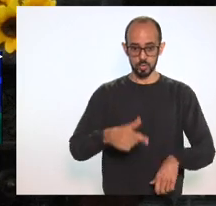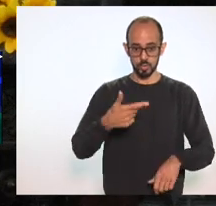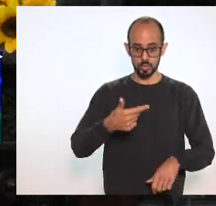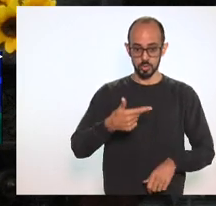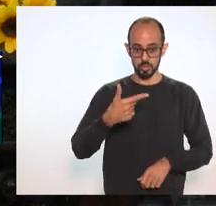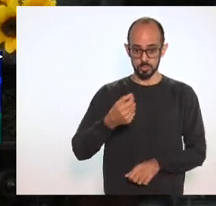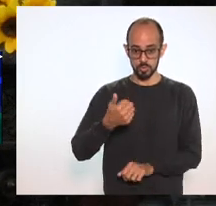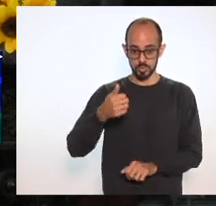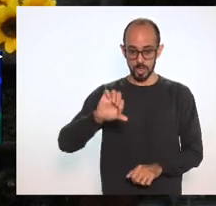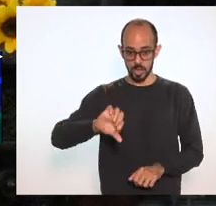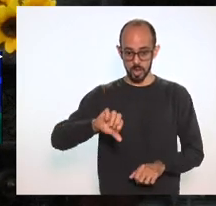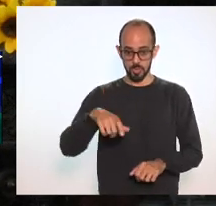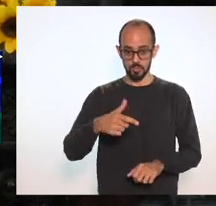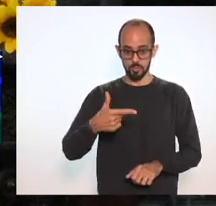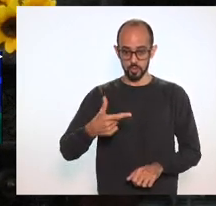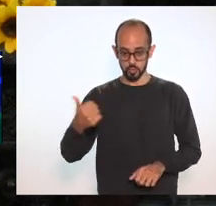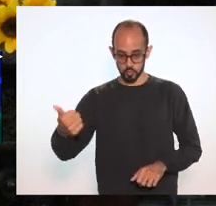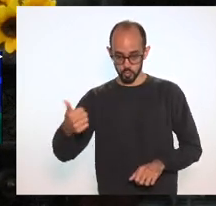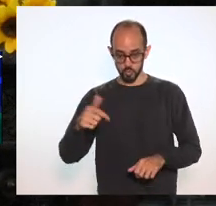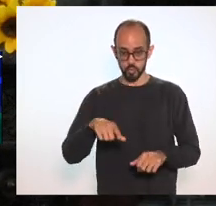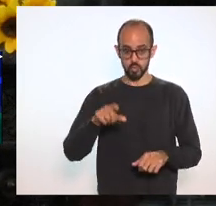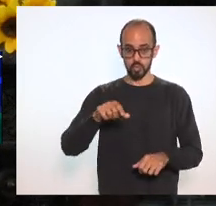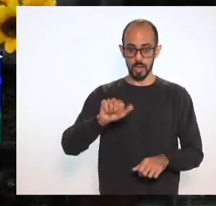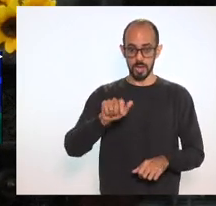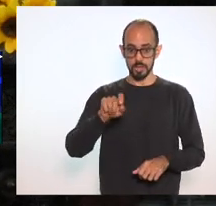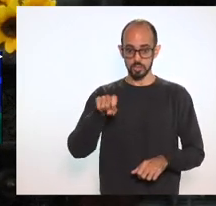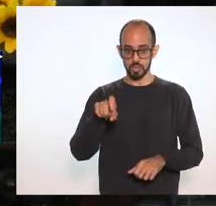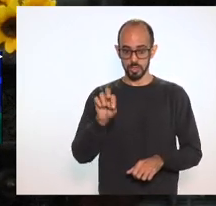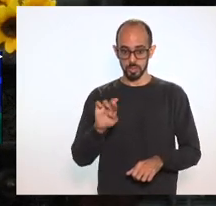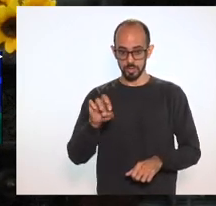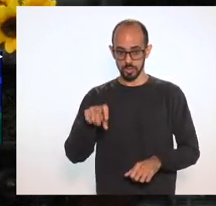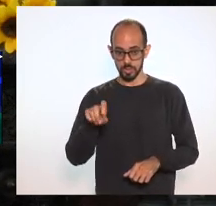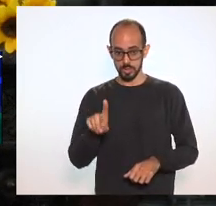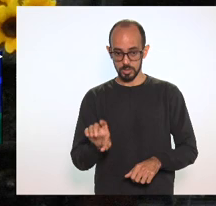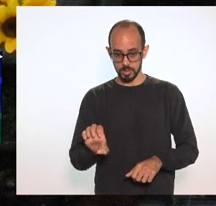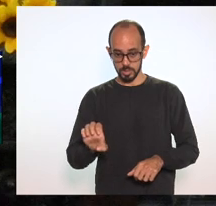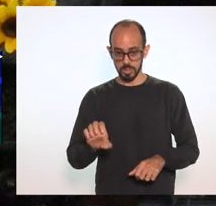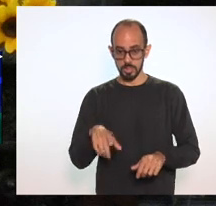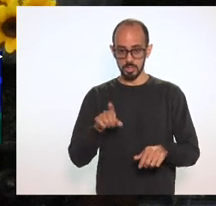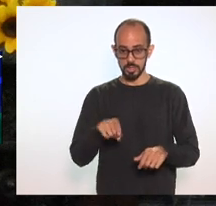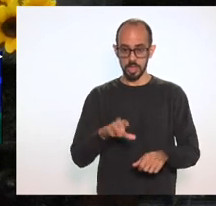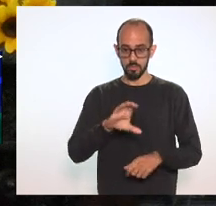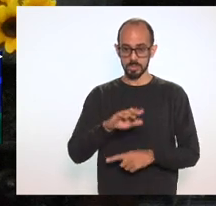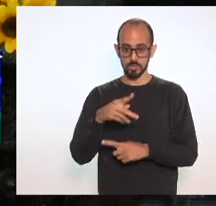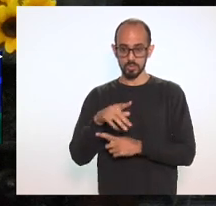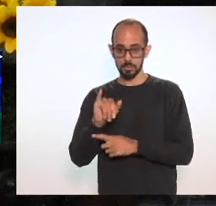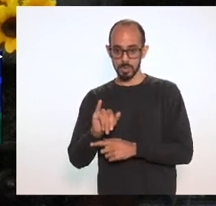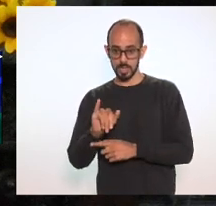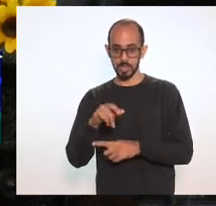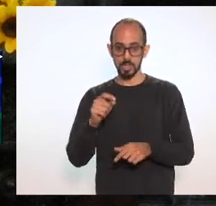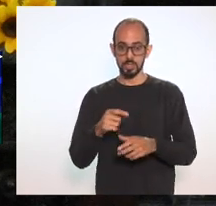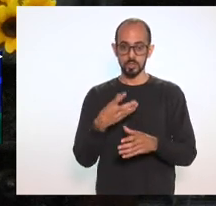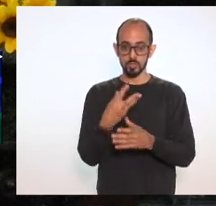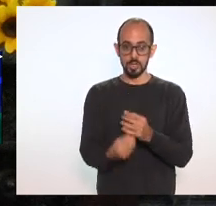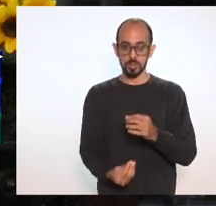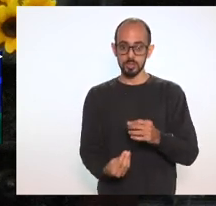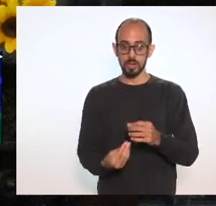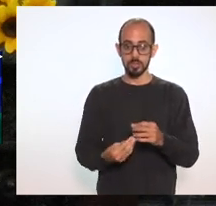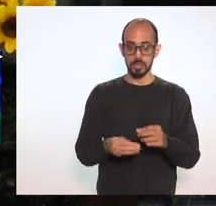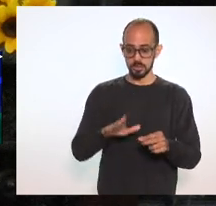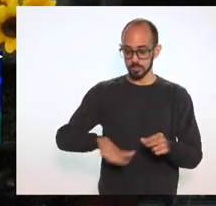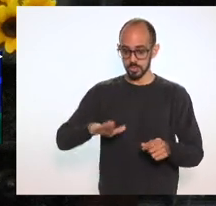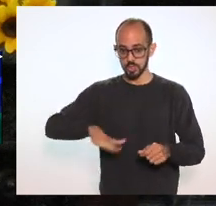de autoria Deputado Alexandre knoploch e requer a criação de comissão parlamentar de inquérito para investigar os casos de desaparecimento de